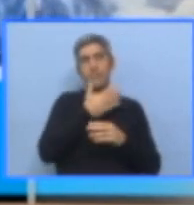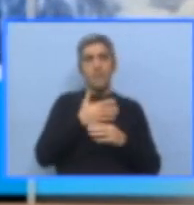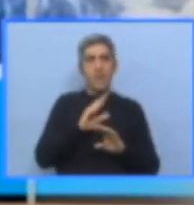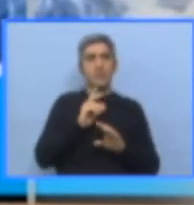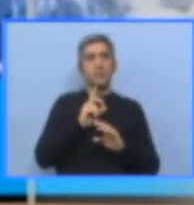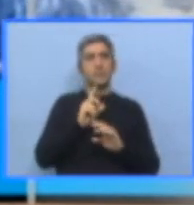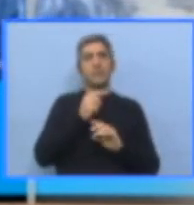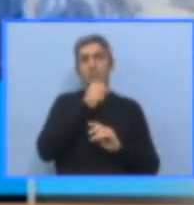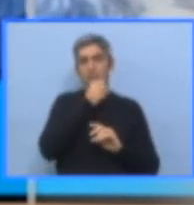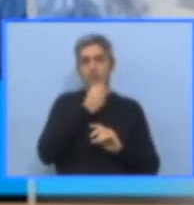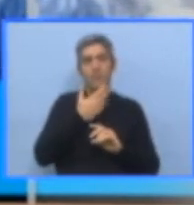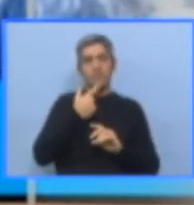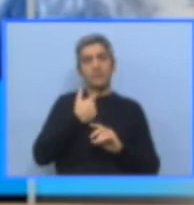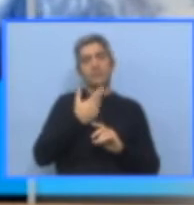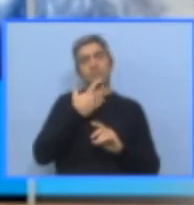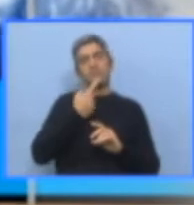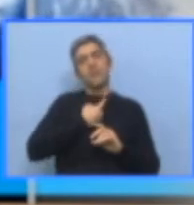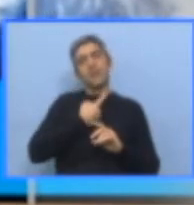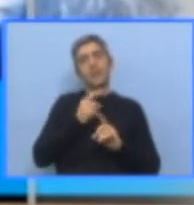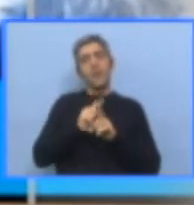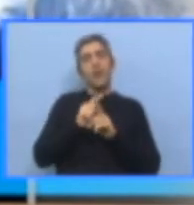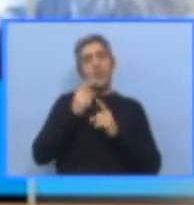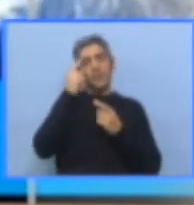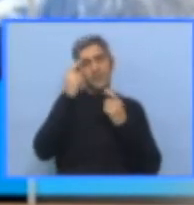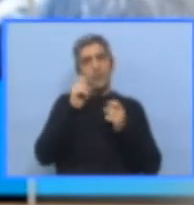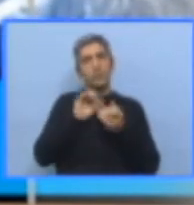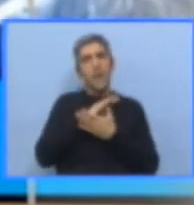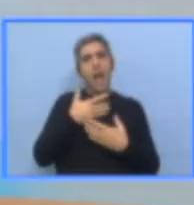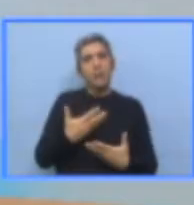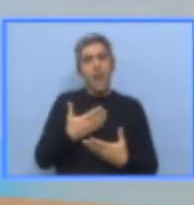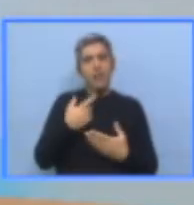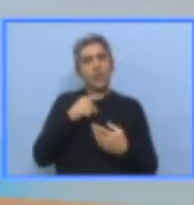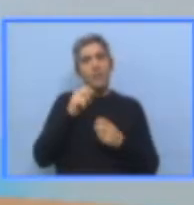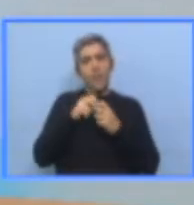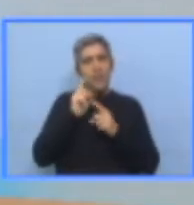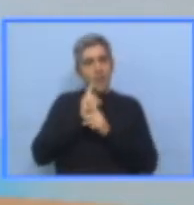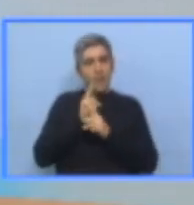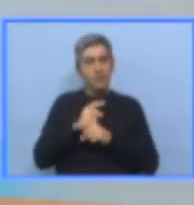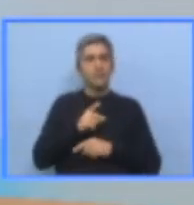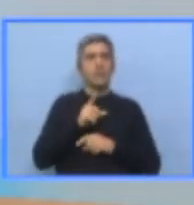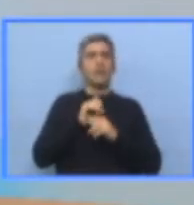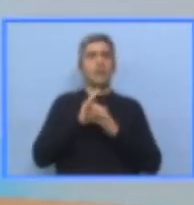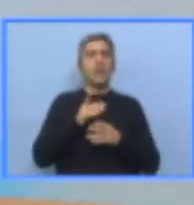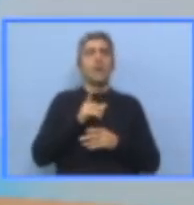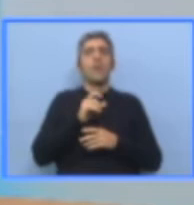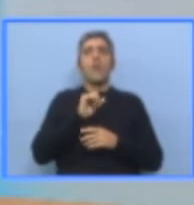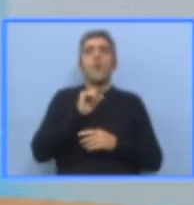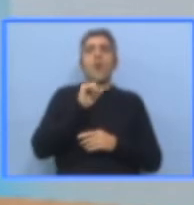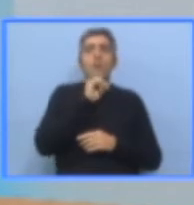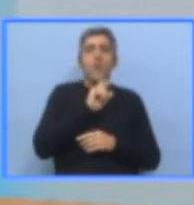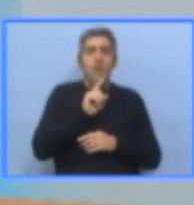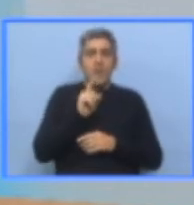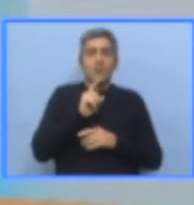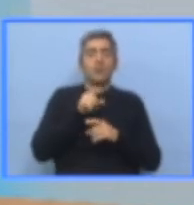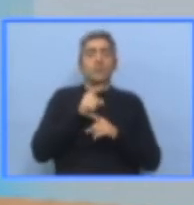por nos fazer pensar sobre o jornalismo de hoje. Não terá sido por acaso que, claro que não, o Papa, no subtítulo